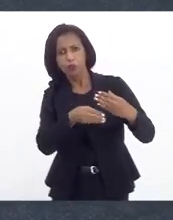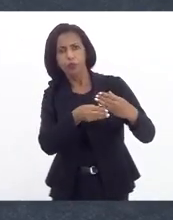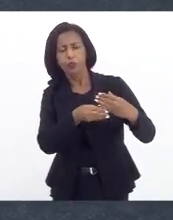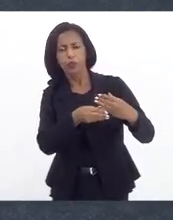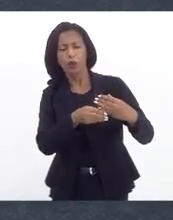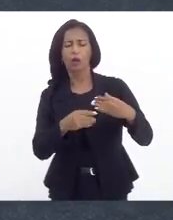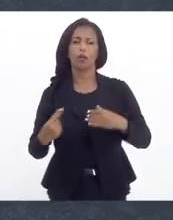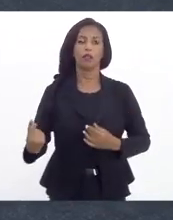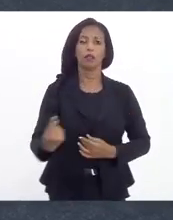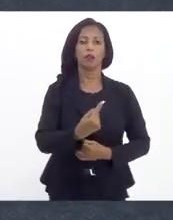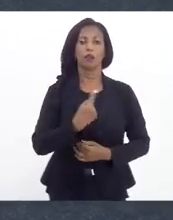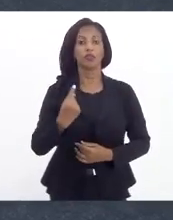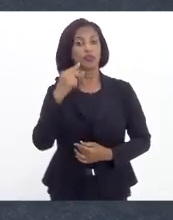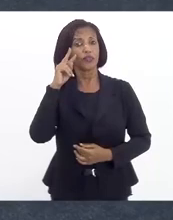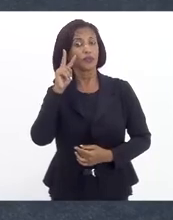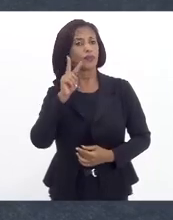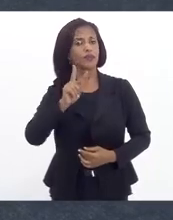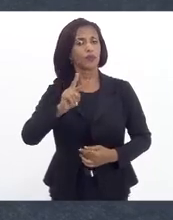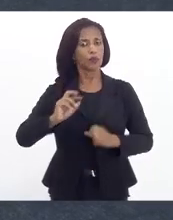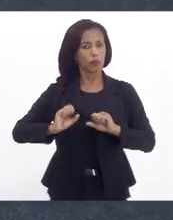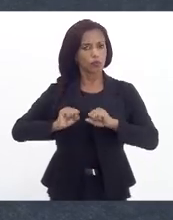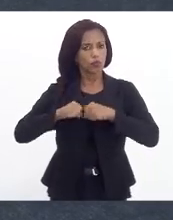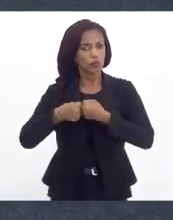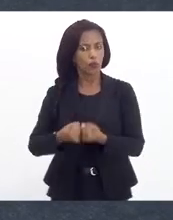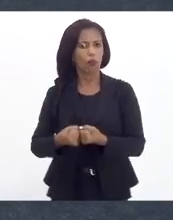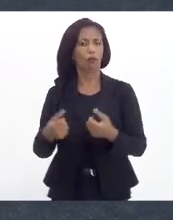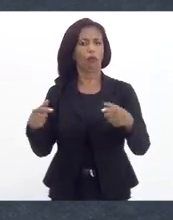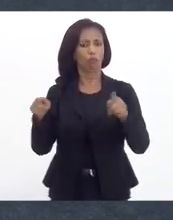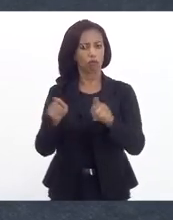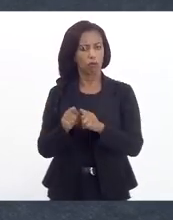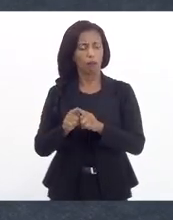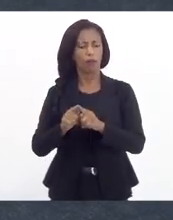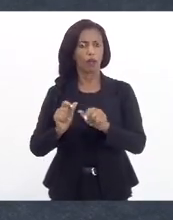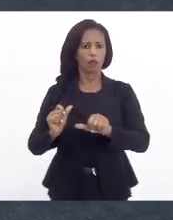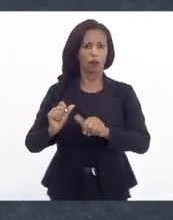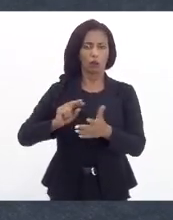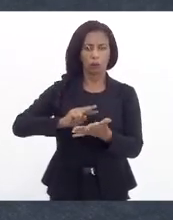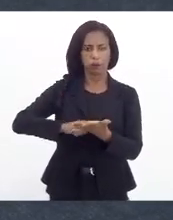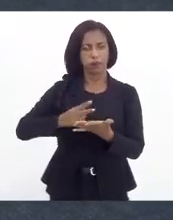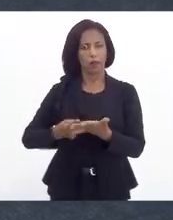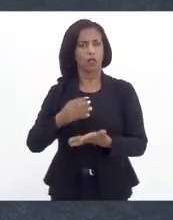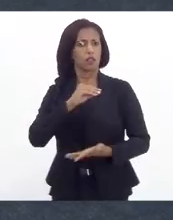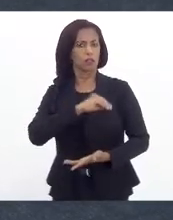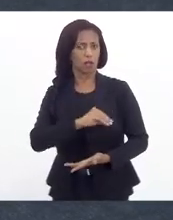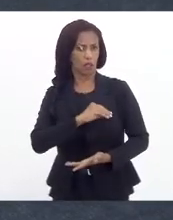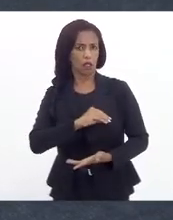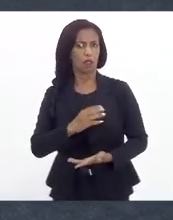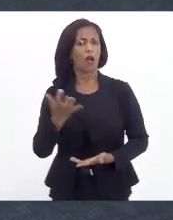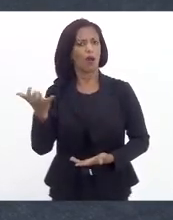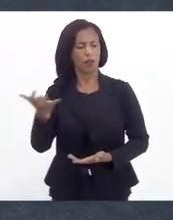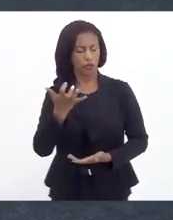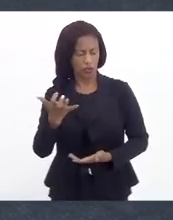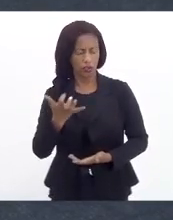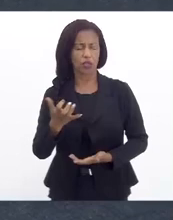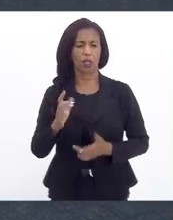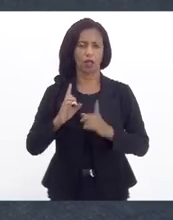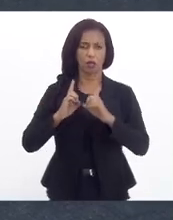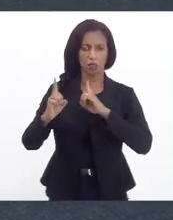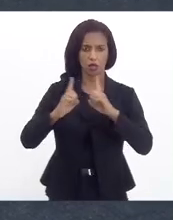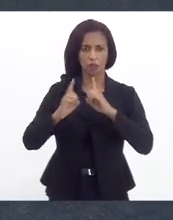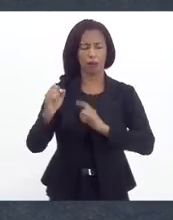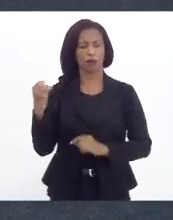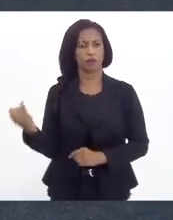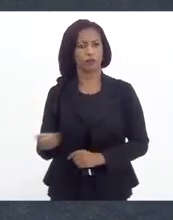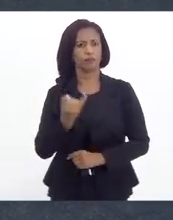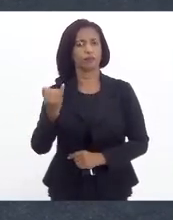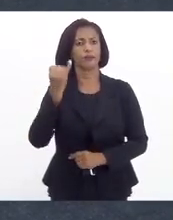a gente viu o esforço também na recomposição salarial, e a gente quer aqui ressaltar esse debate, que é tão